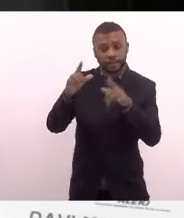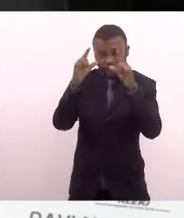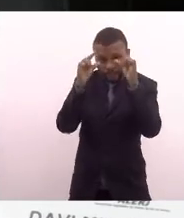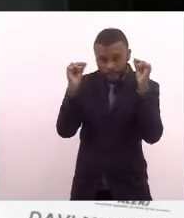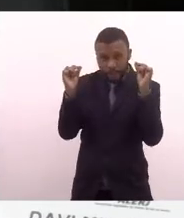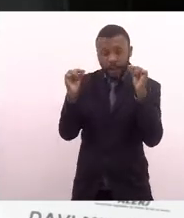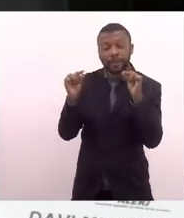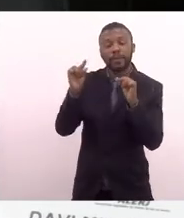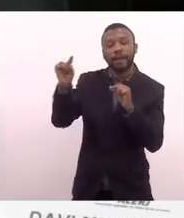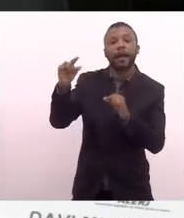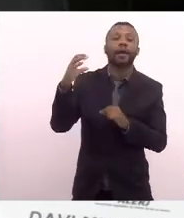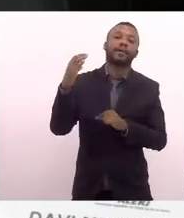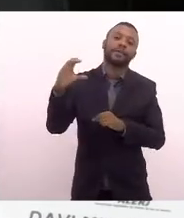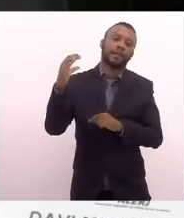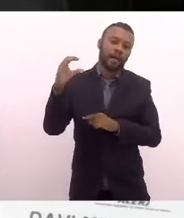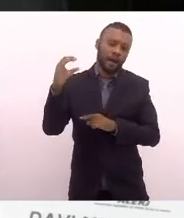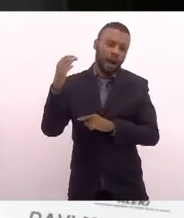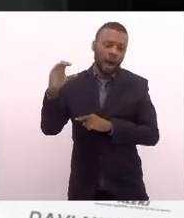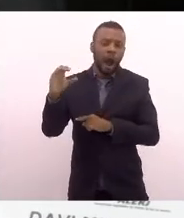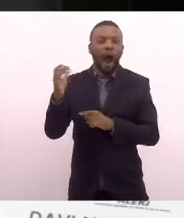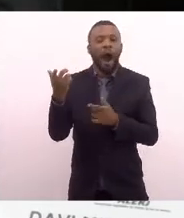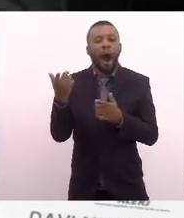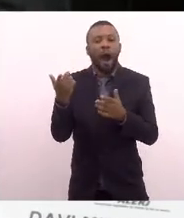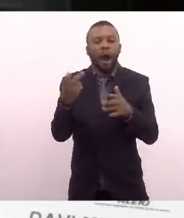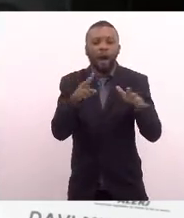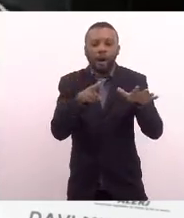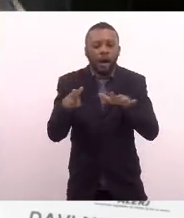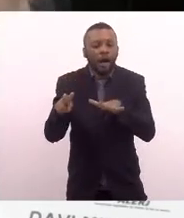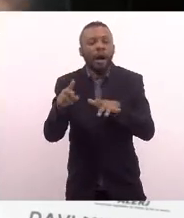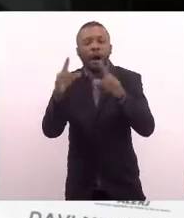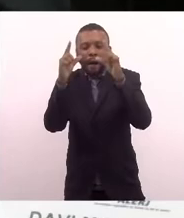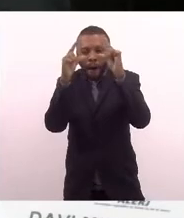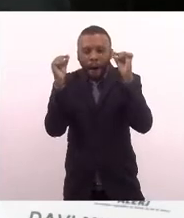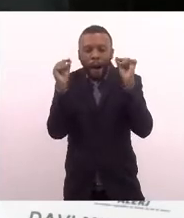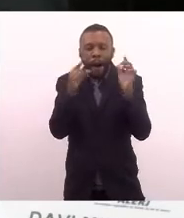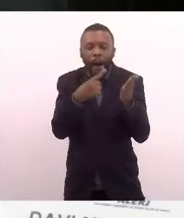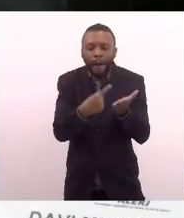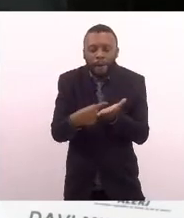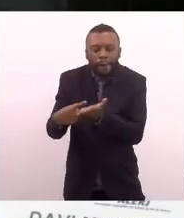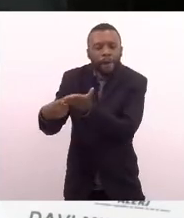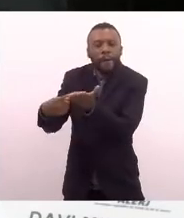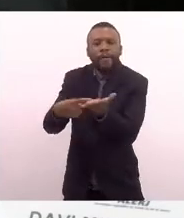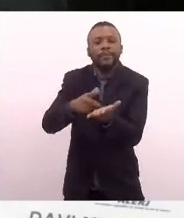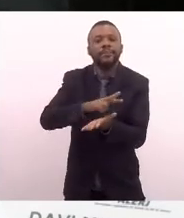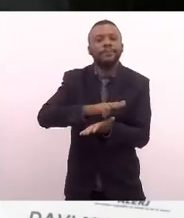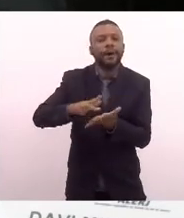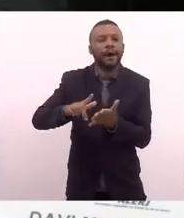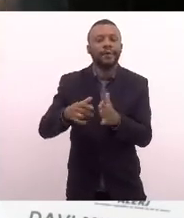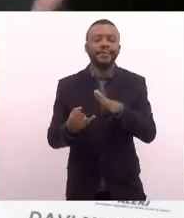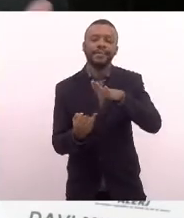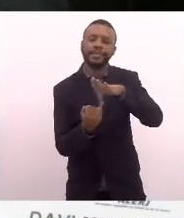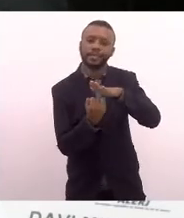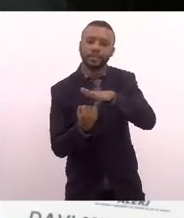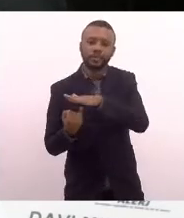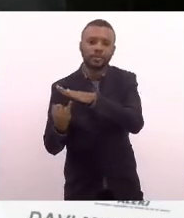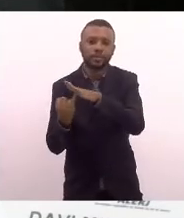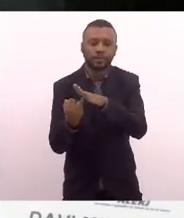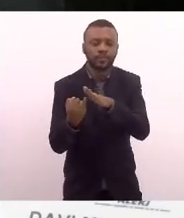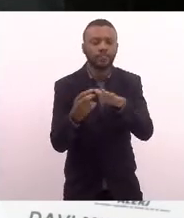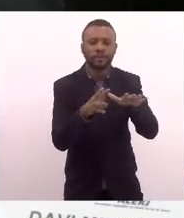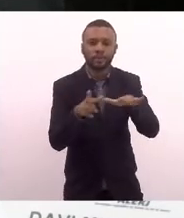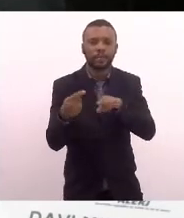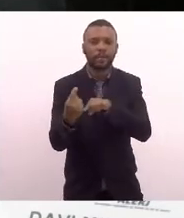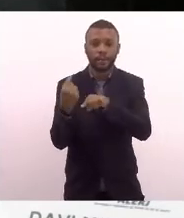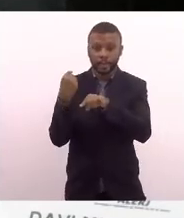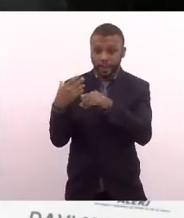em Niterói uma Semana de Enfermagem centralizada, coordenada com as várias entidades, semana passada e essa